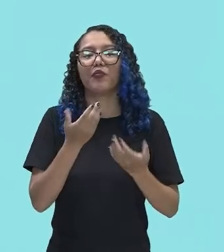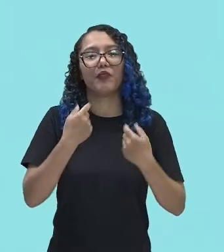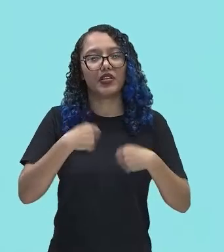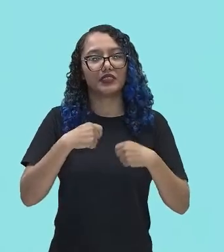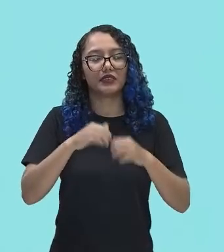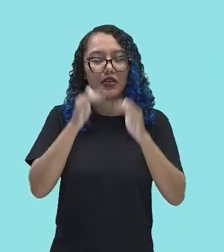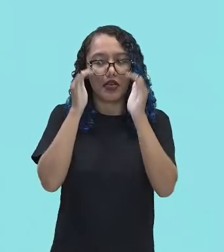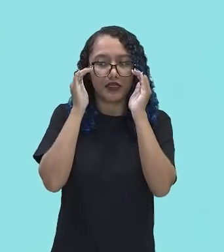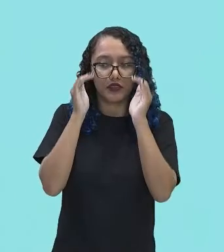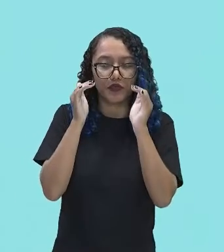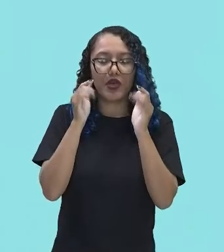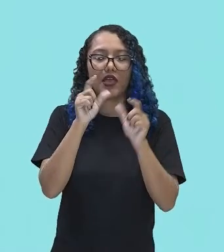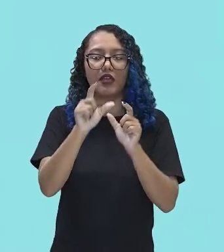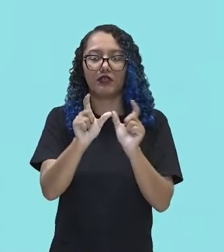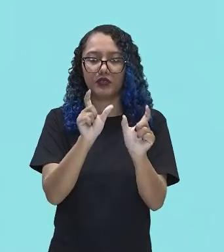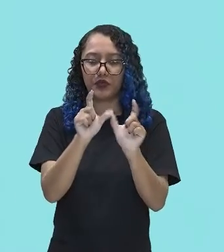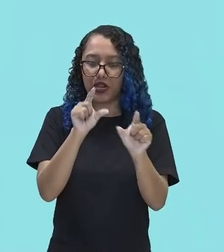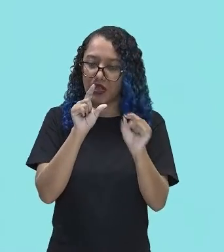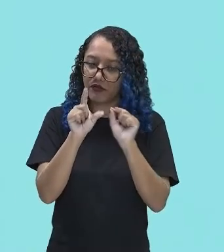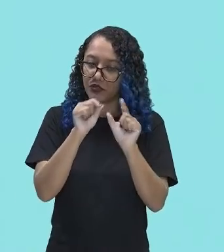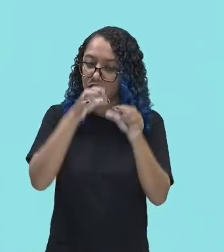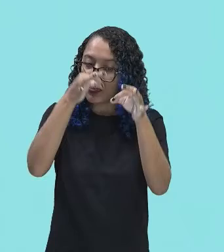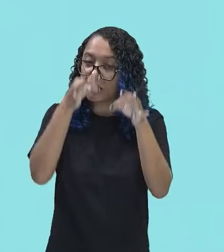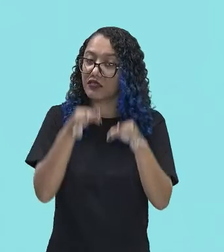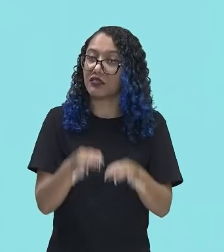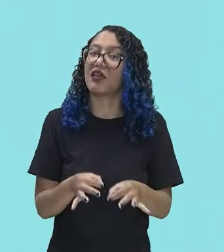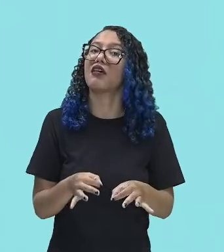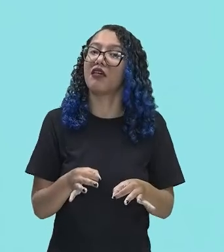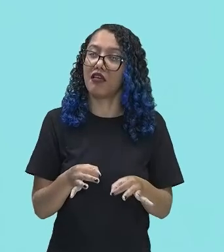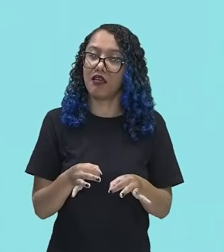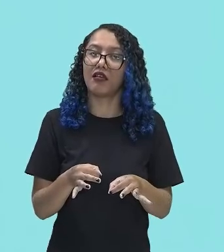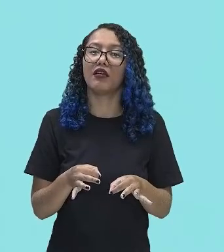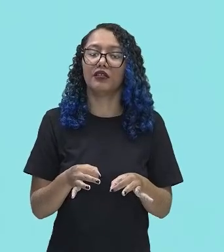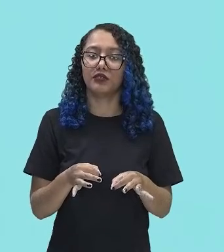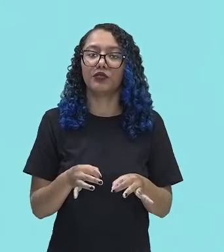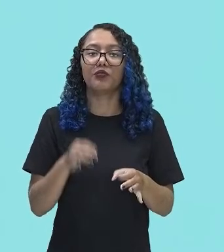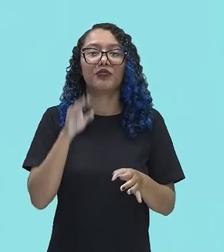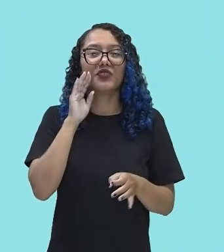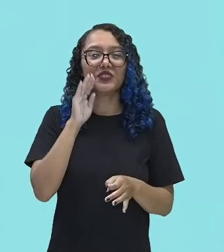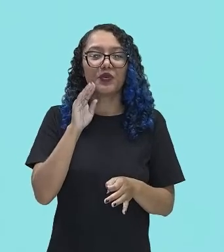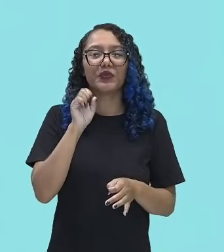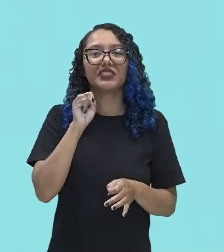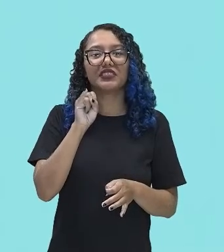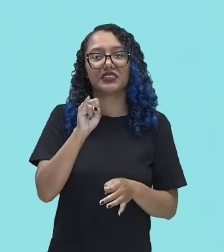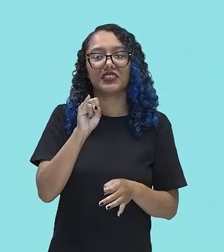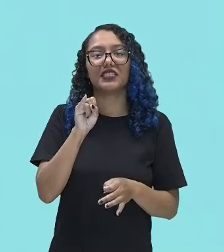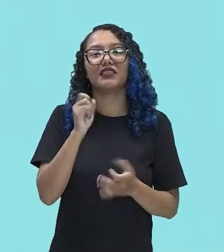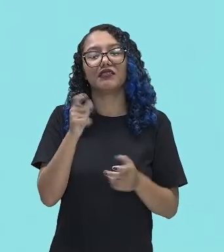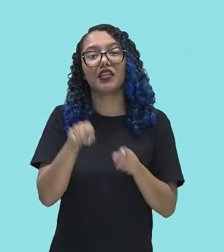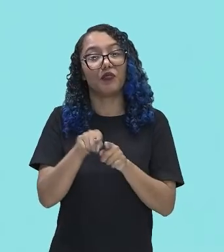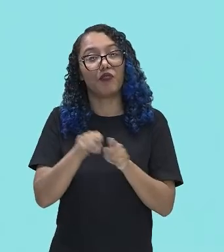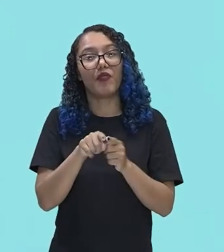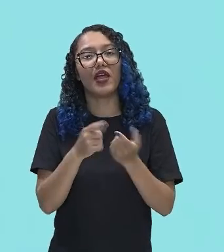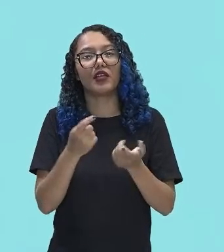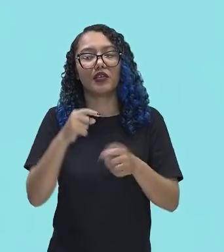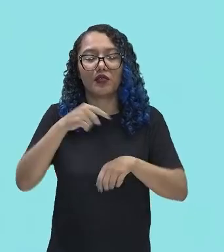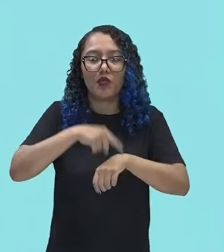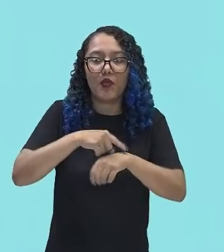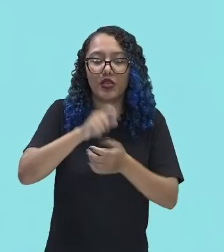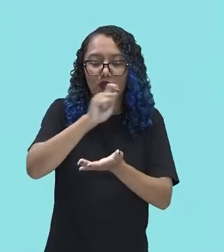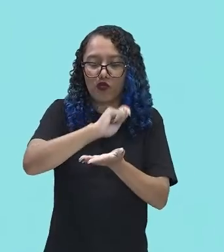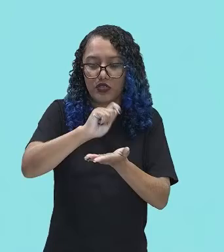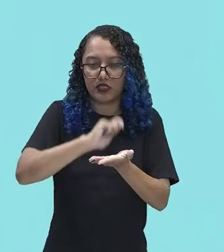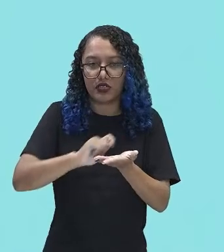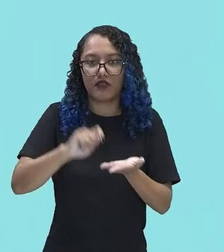respeito, selecionar bem as suas palavras, certo? Principalmente se for na escrita. Quando a gente está falando,